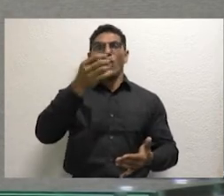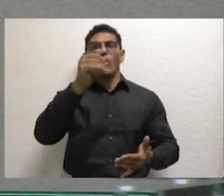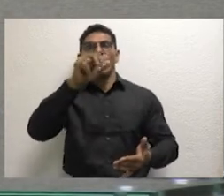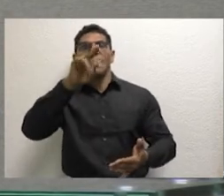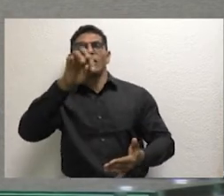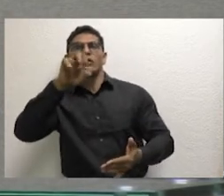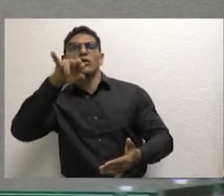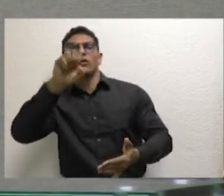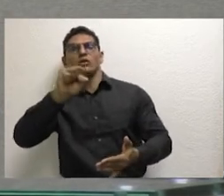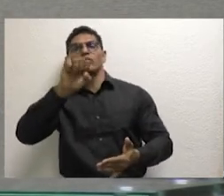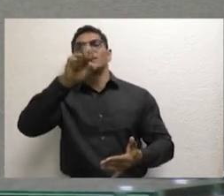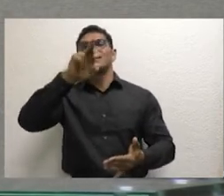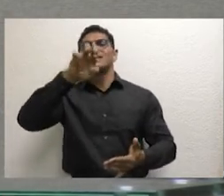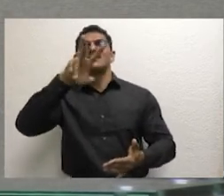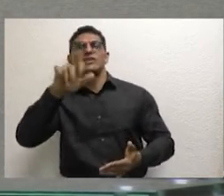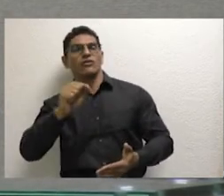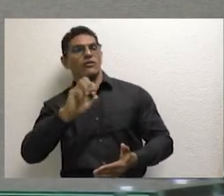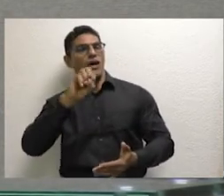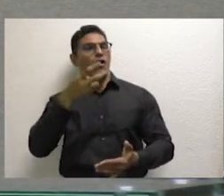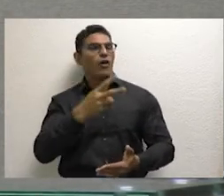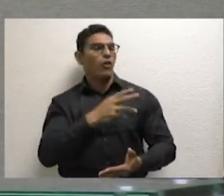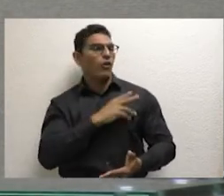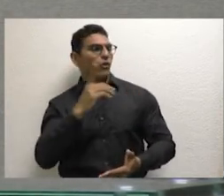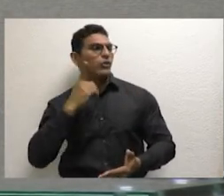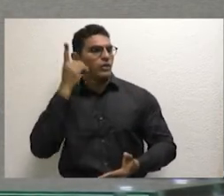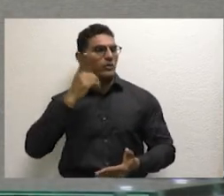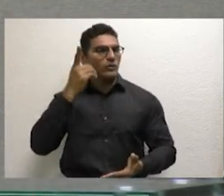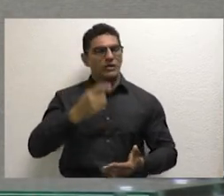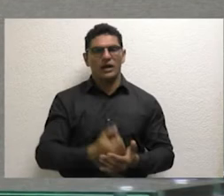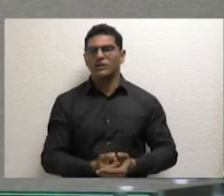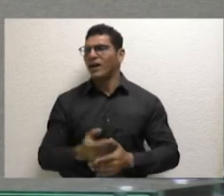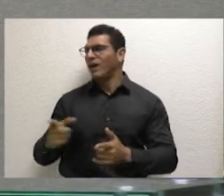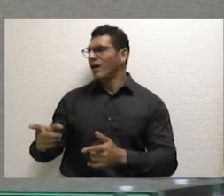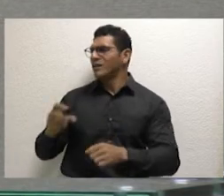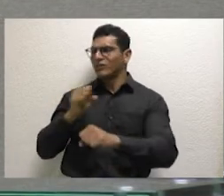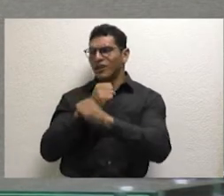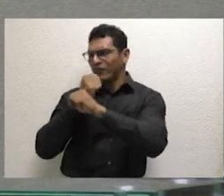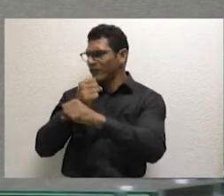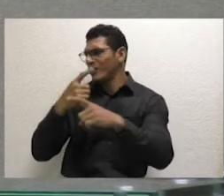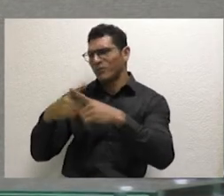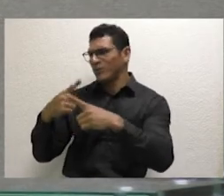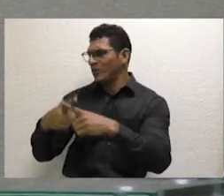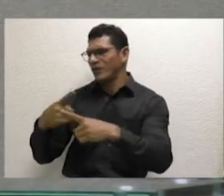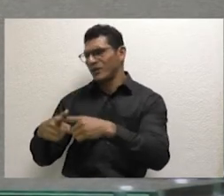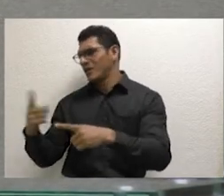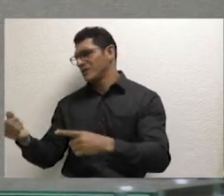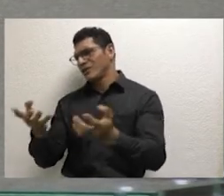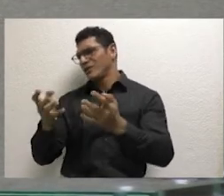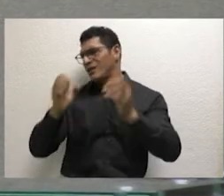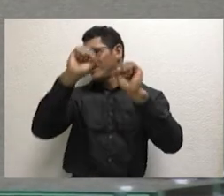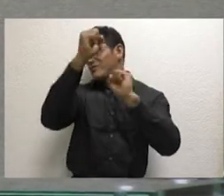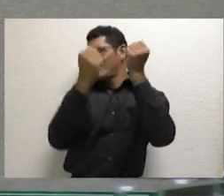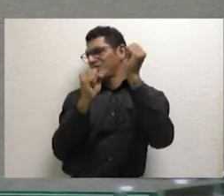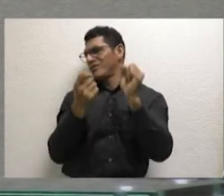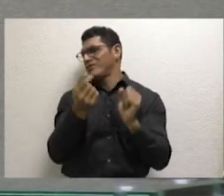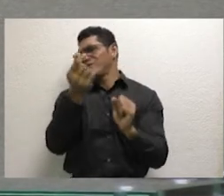deputado Serafim Correia Economista não vocês estão defendendo porque vocês têm interesse direto no modelo econômico